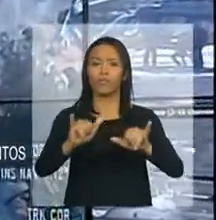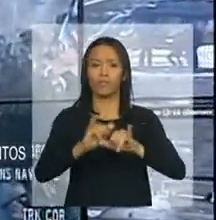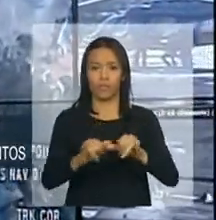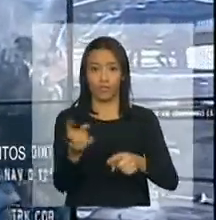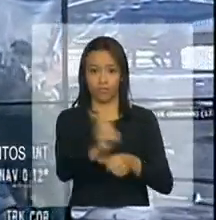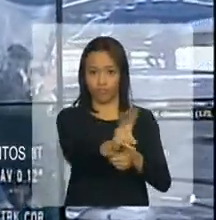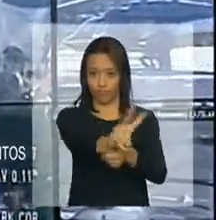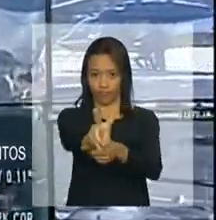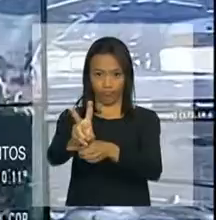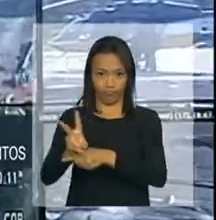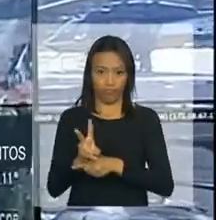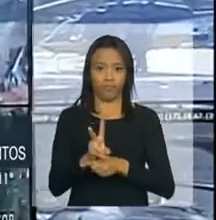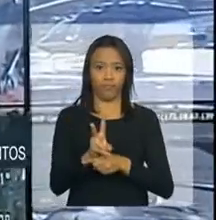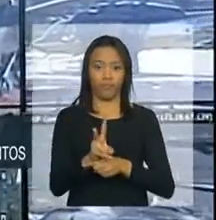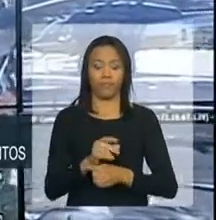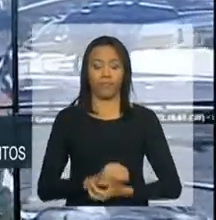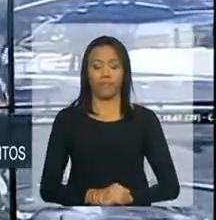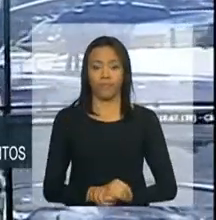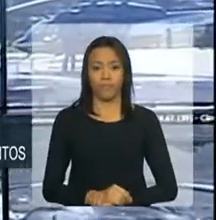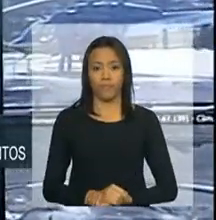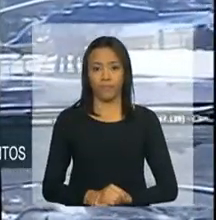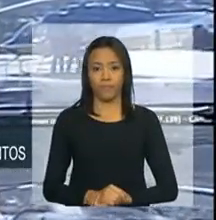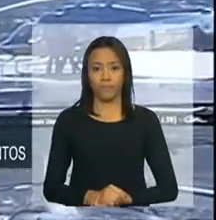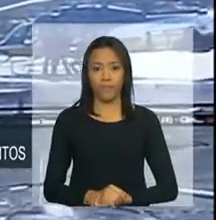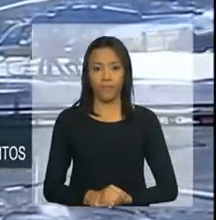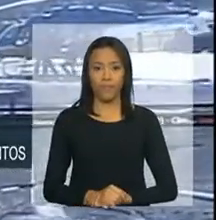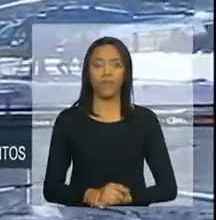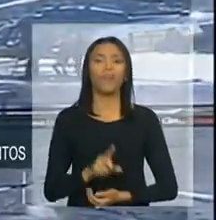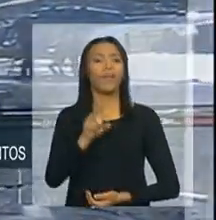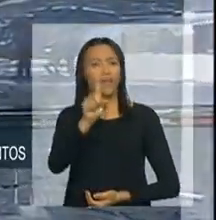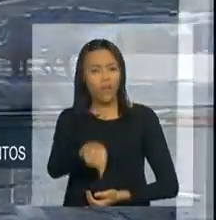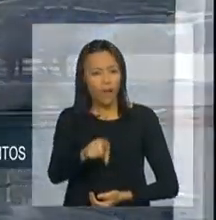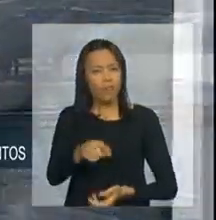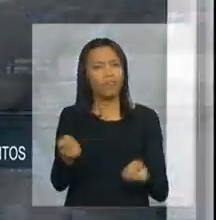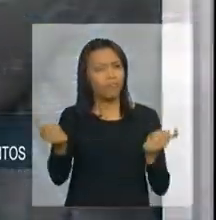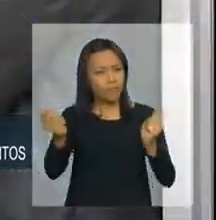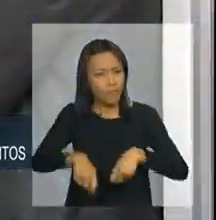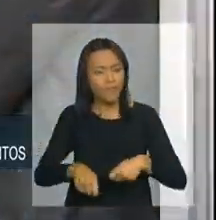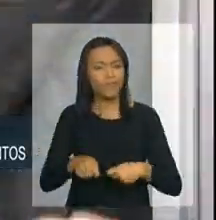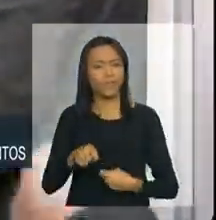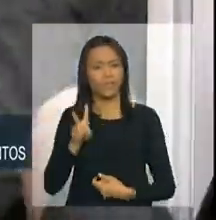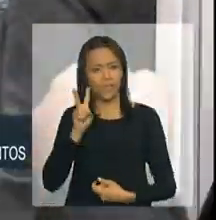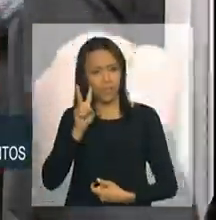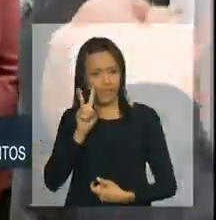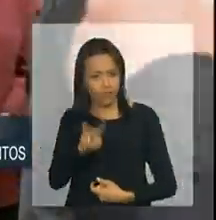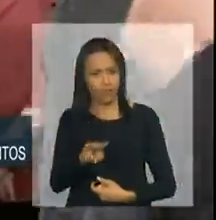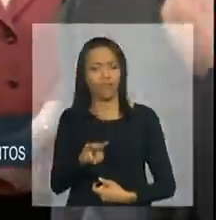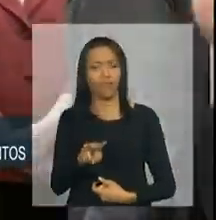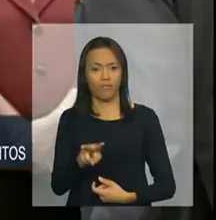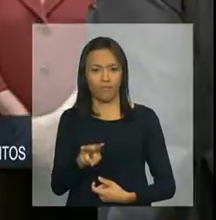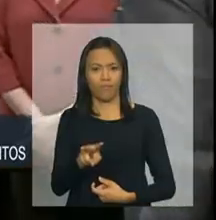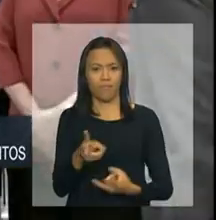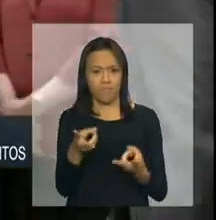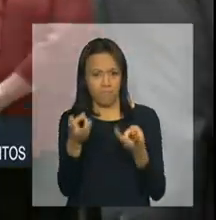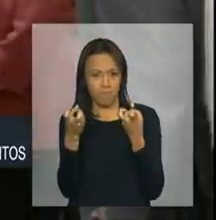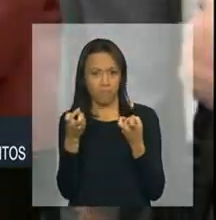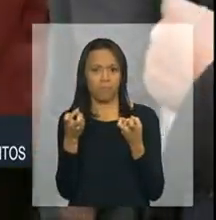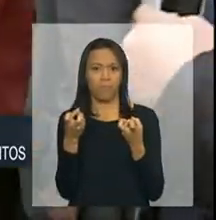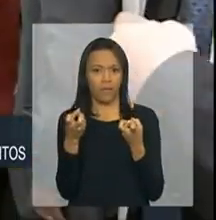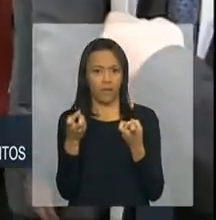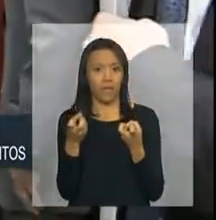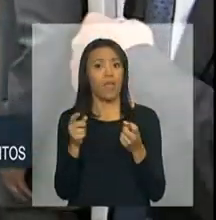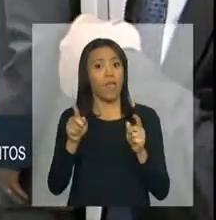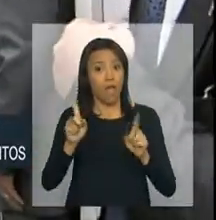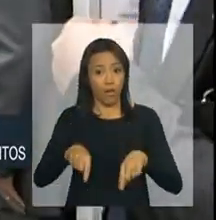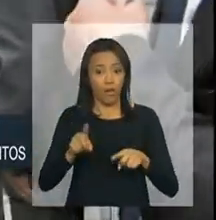monitoramento e controle que realmente é possível ver que realmente faz um